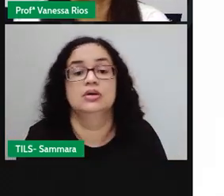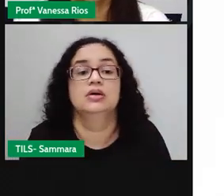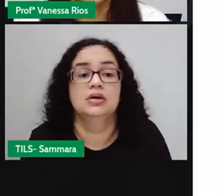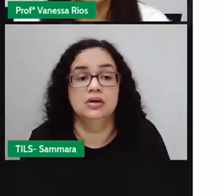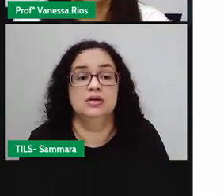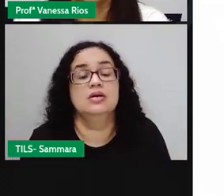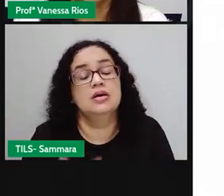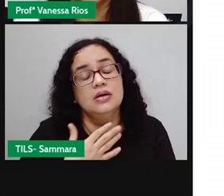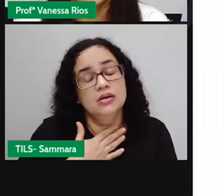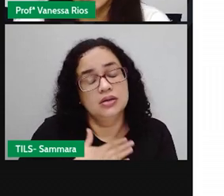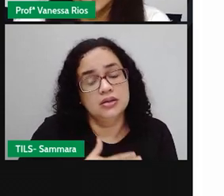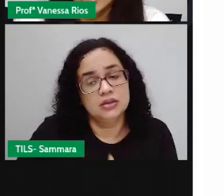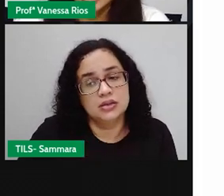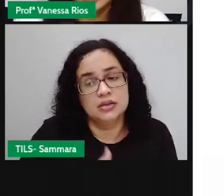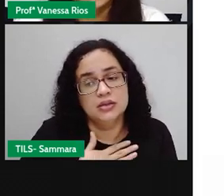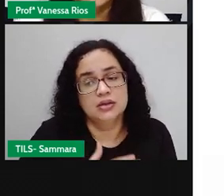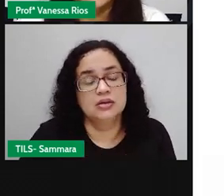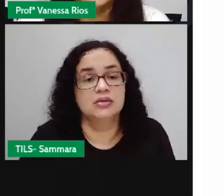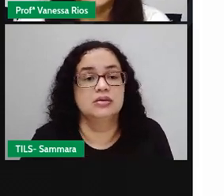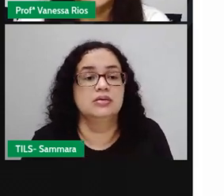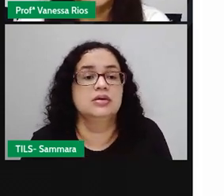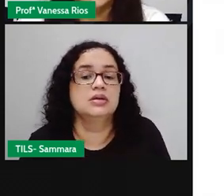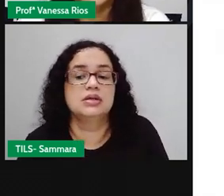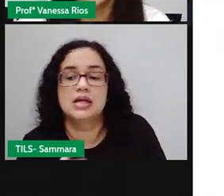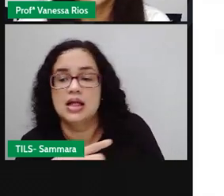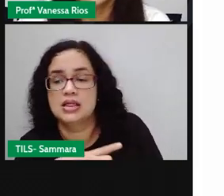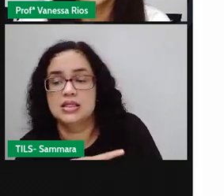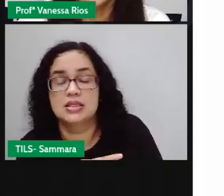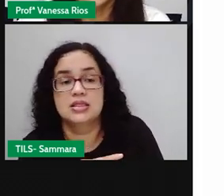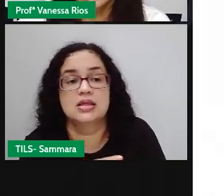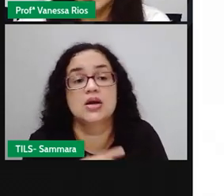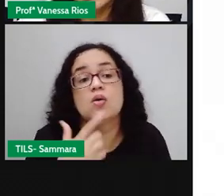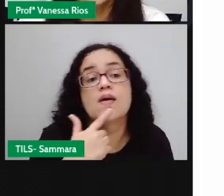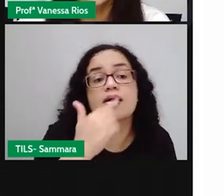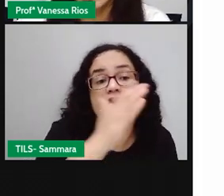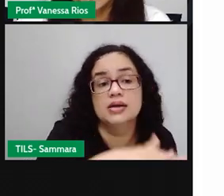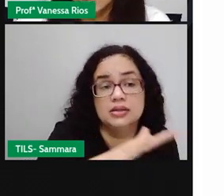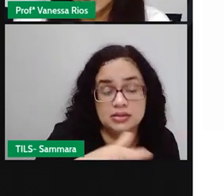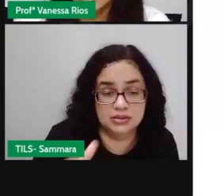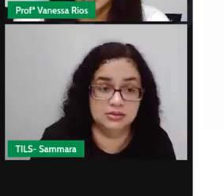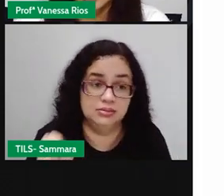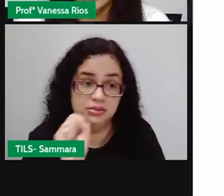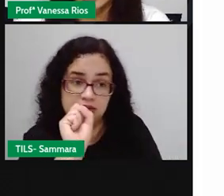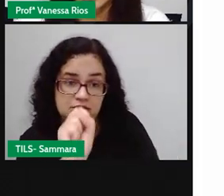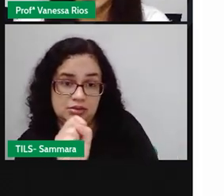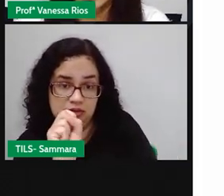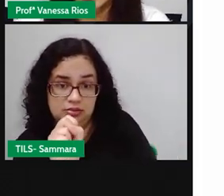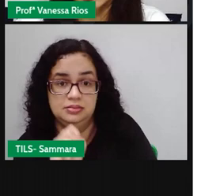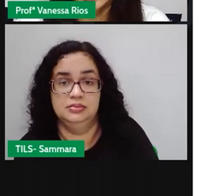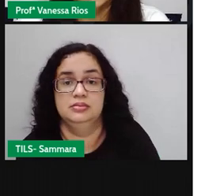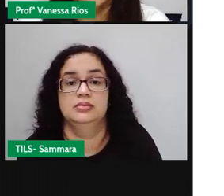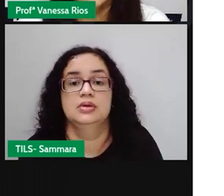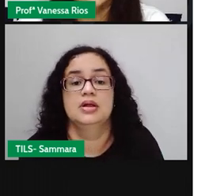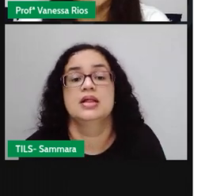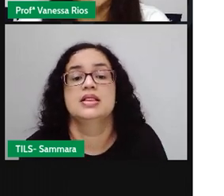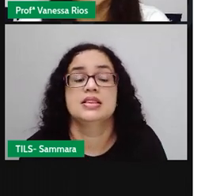mais maleável, né? Então, seja, ofereça até para, se for criança menor mesmo, mais segurança. E aí, como exemplo, a Pro